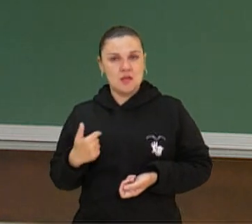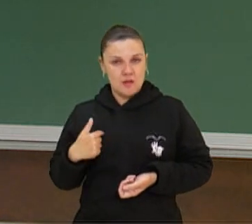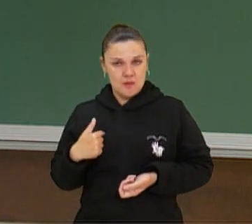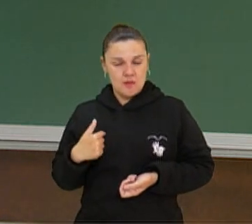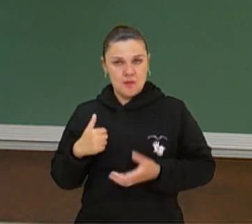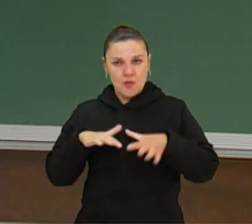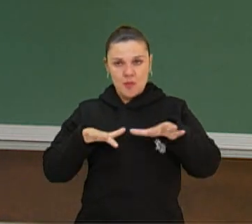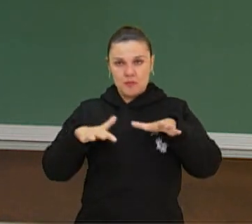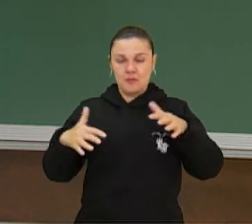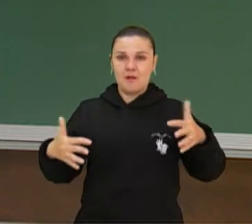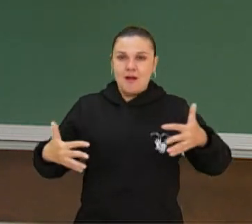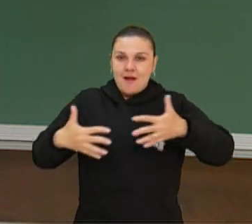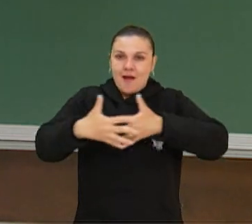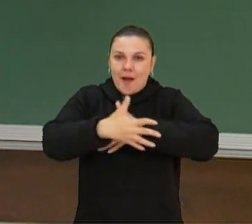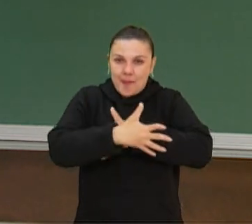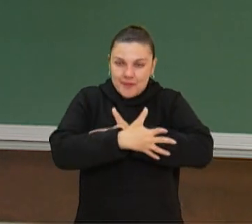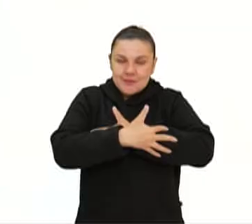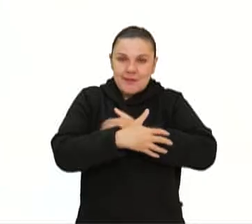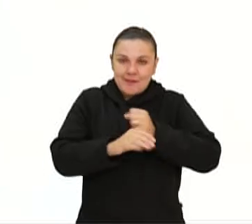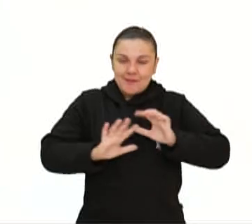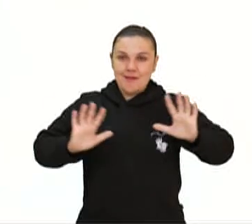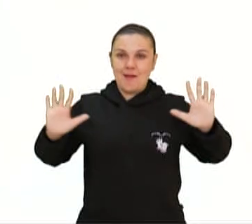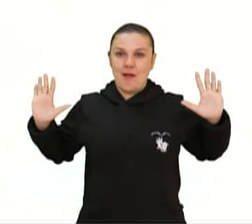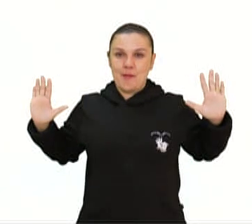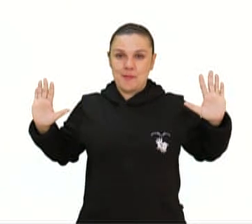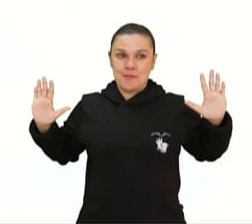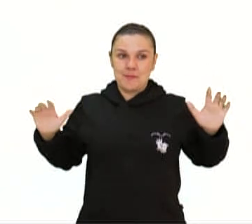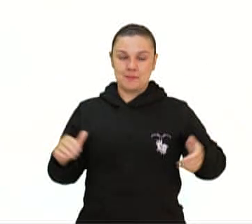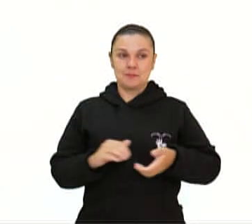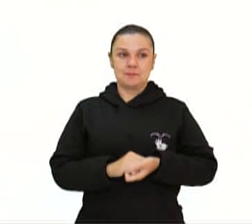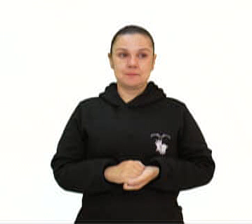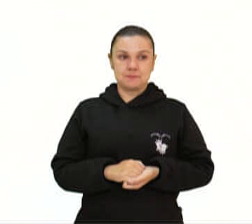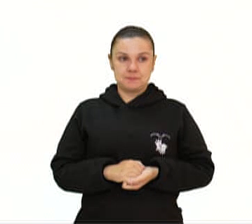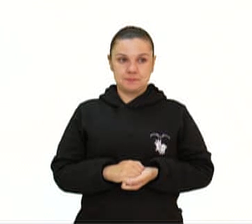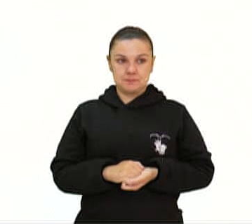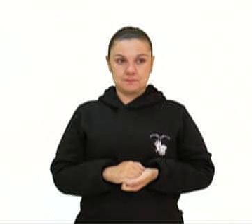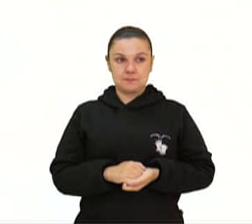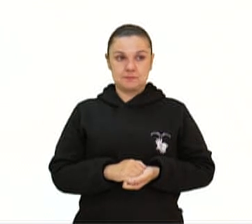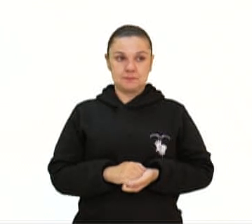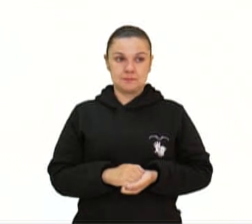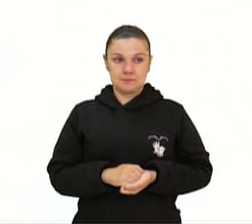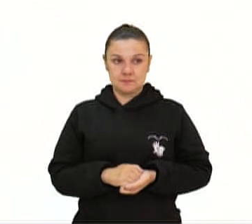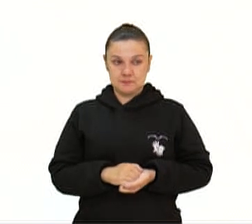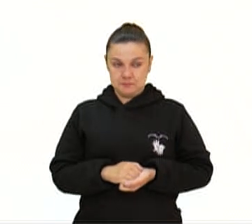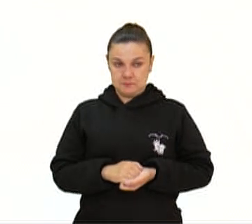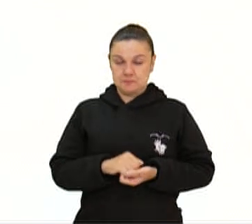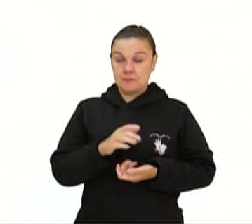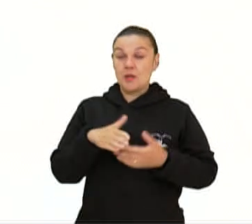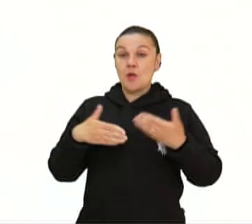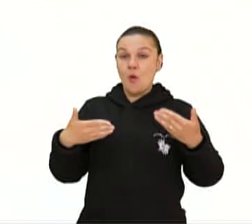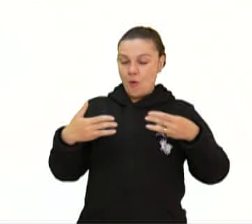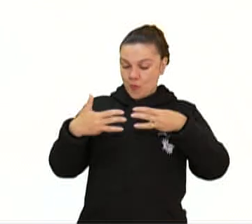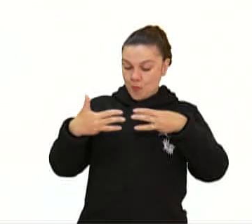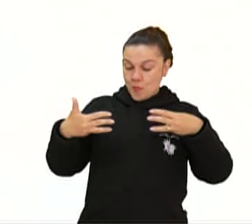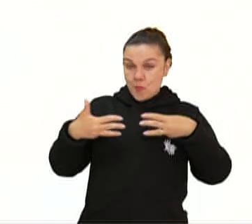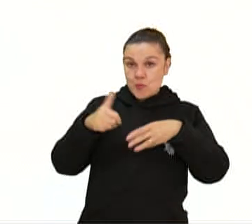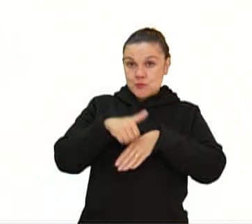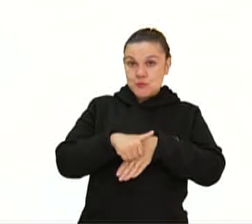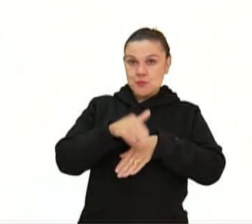o movimento de abraçar e o movimento de abrir-se os braços? Quais os músculos que vão